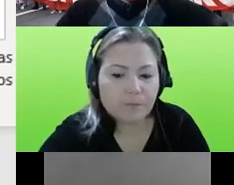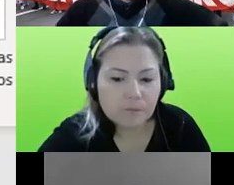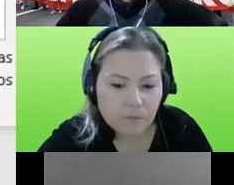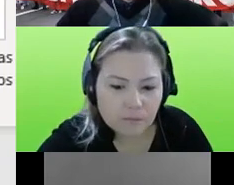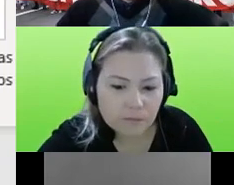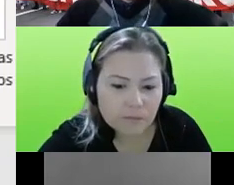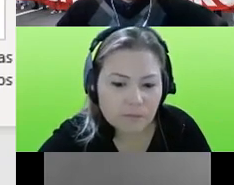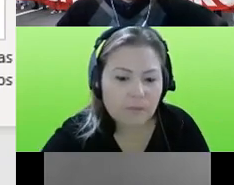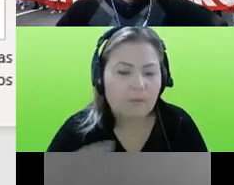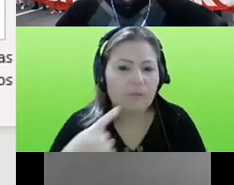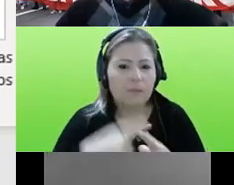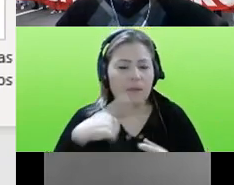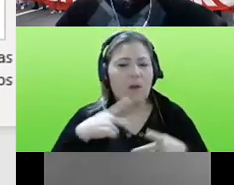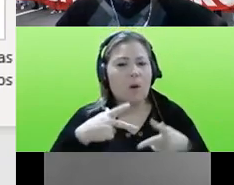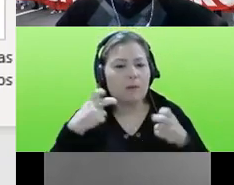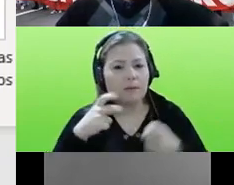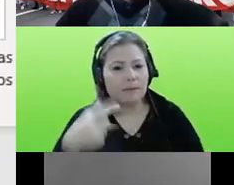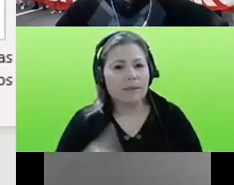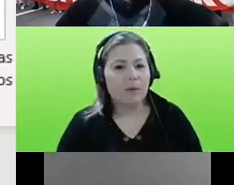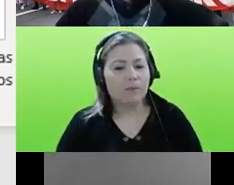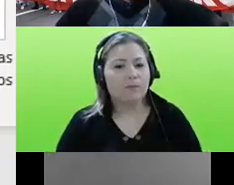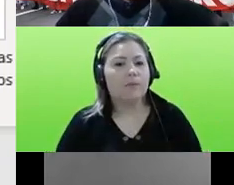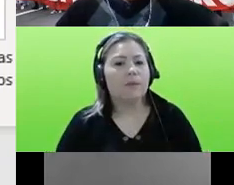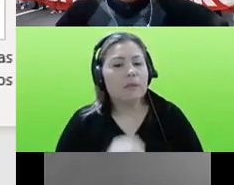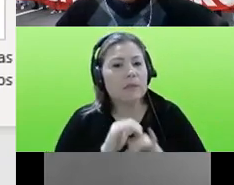tem uma concepção, então, de